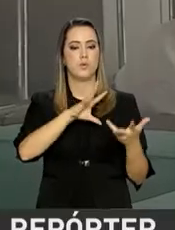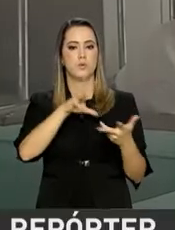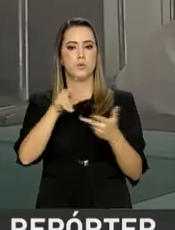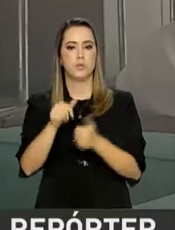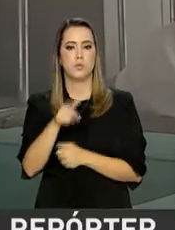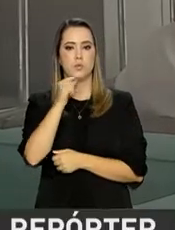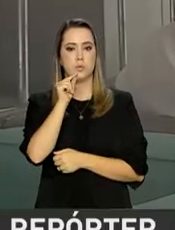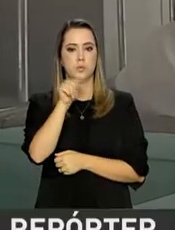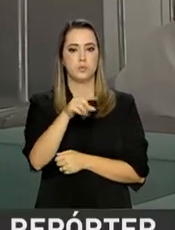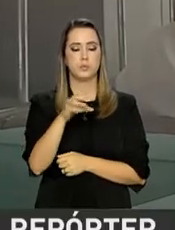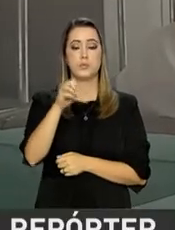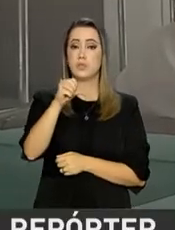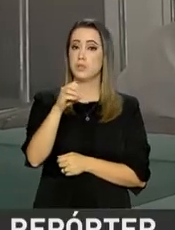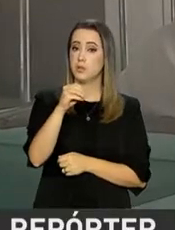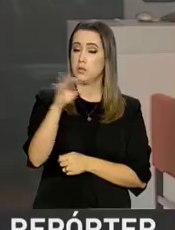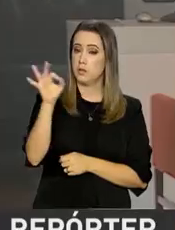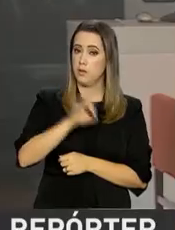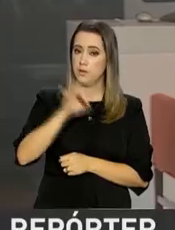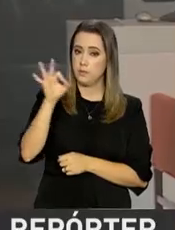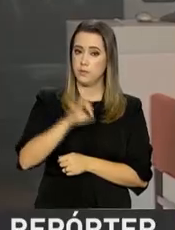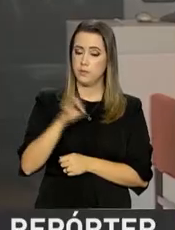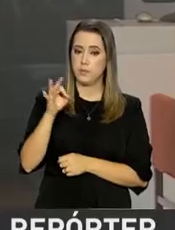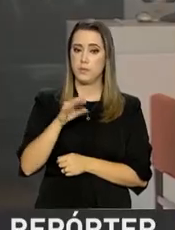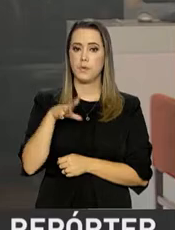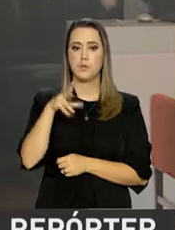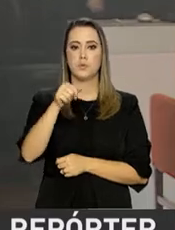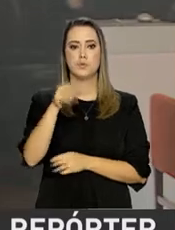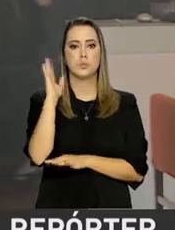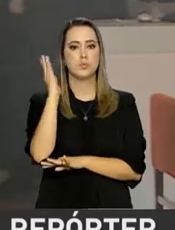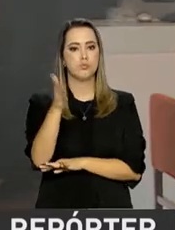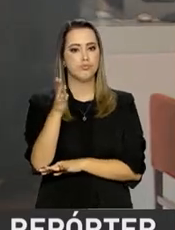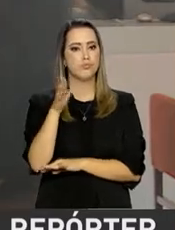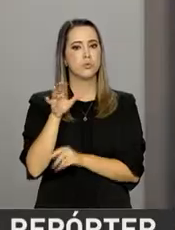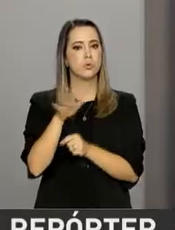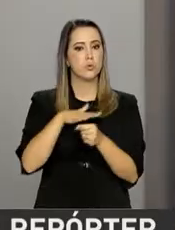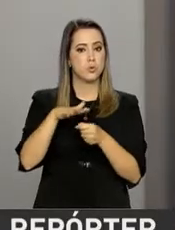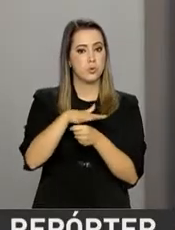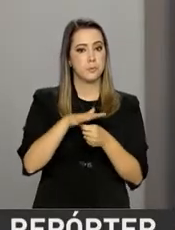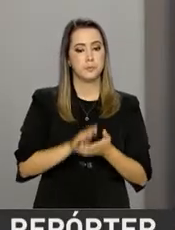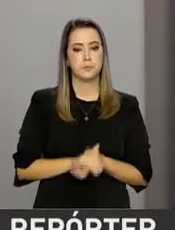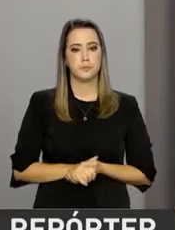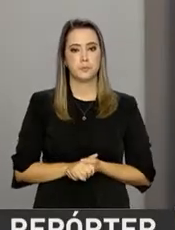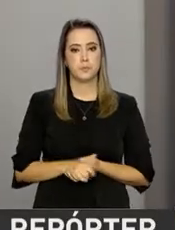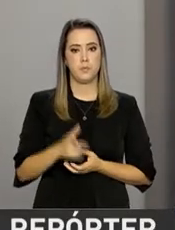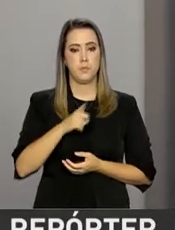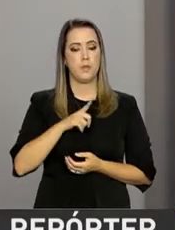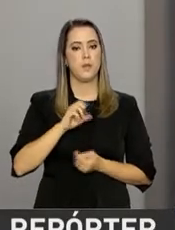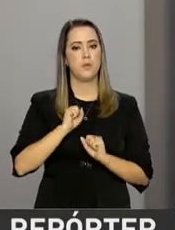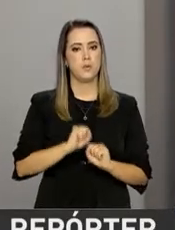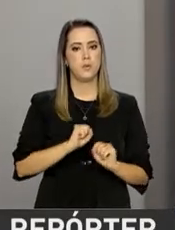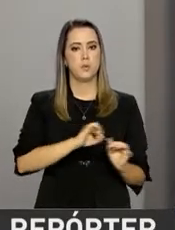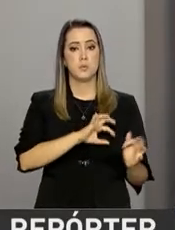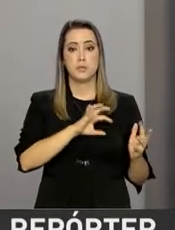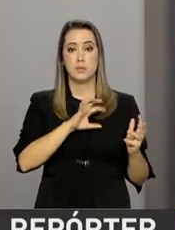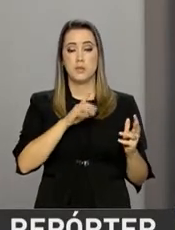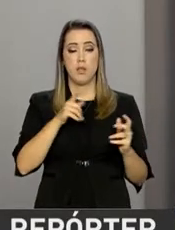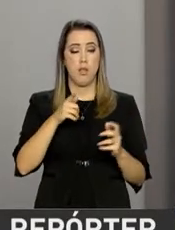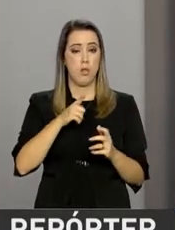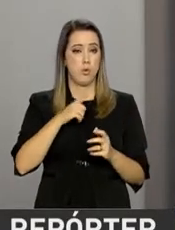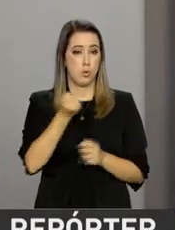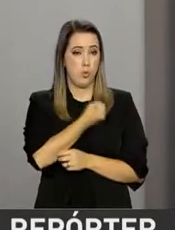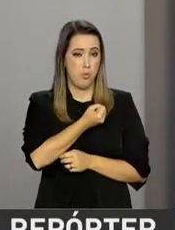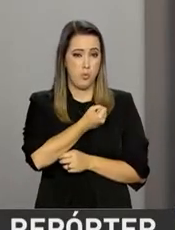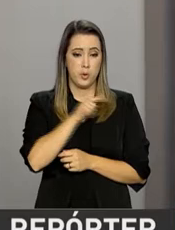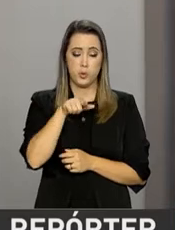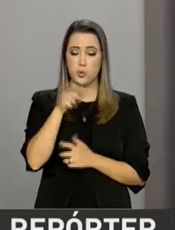esperado é que cerca de 90% dos quartos sejam ocupados temos a rede hoteleira com capacidade enorme de